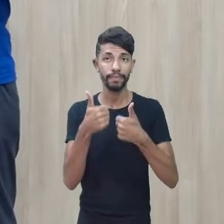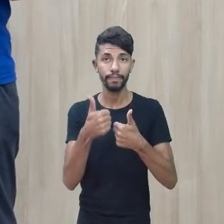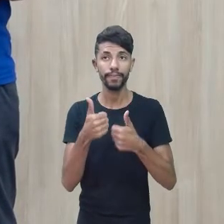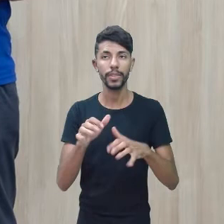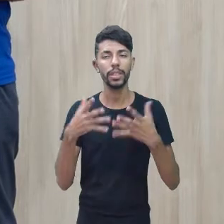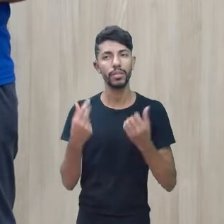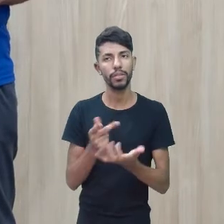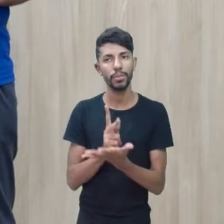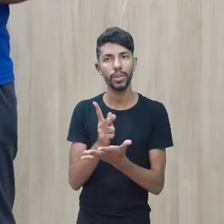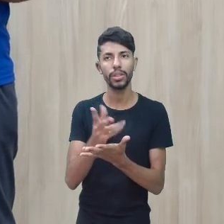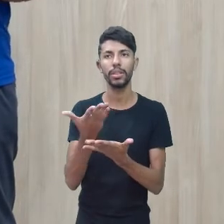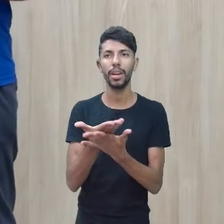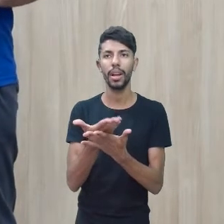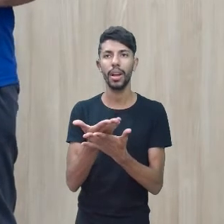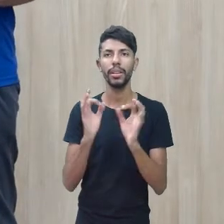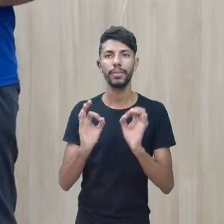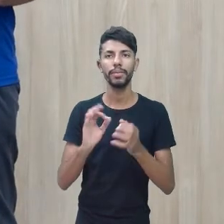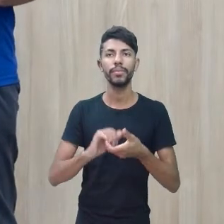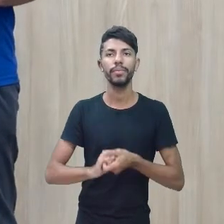vamos seguindo aqui a nossa aula, né?